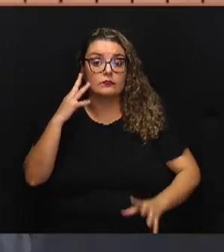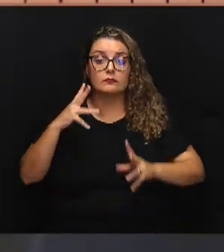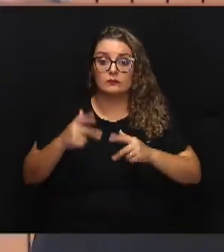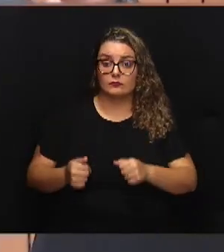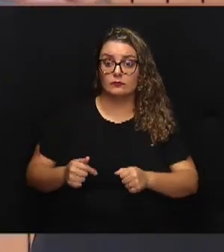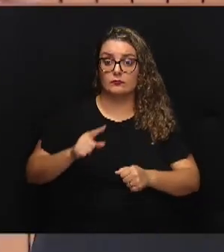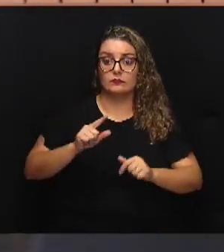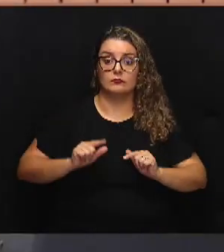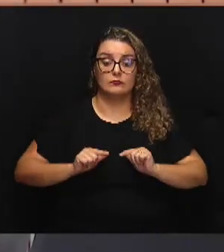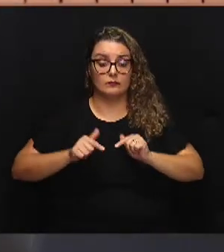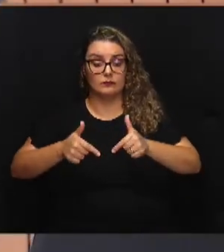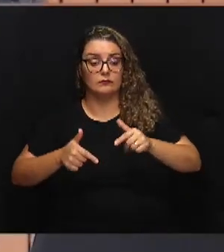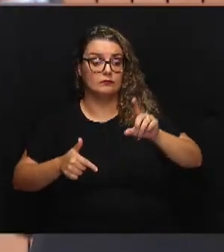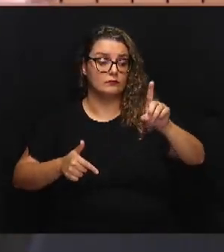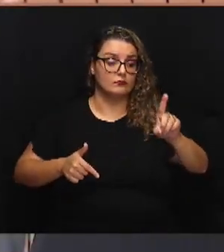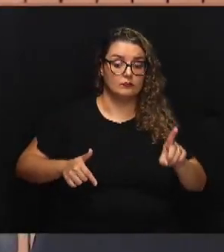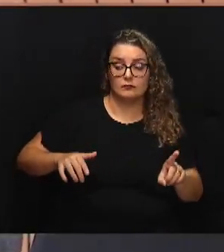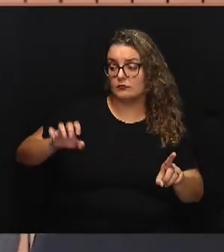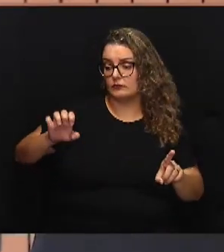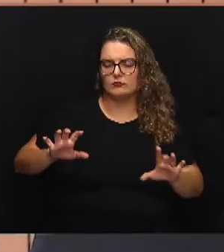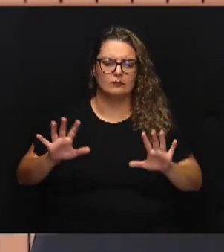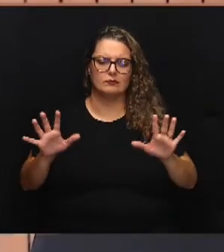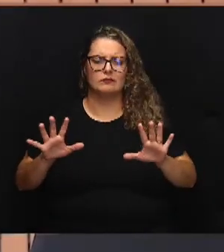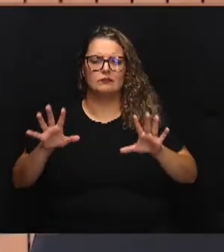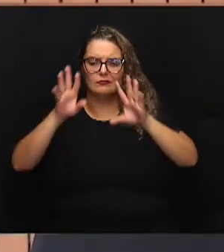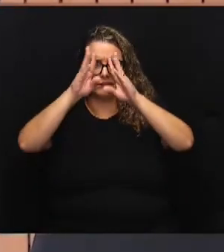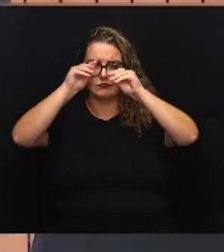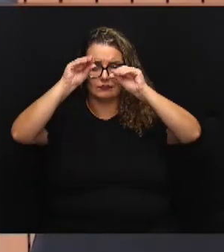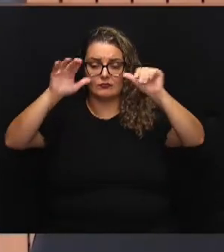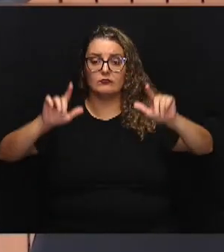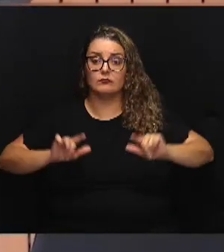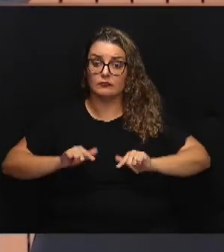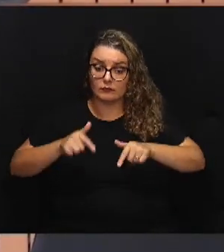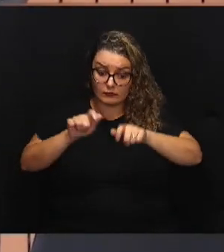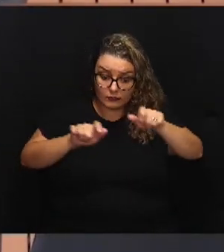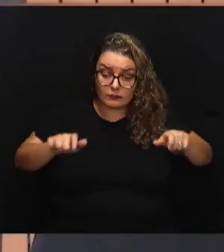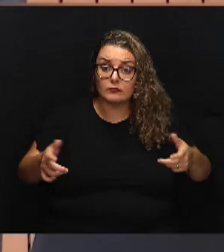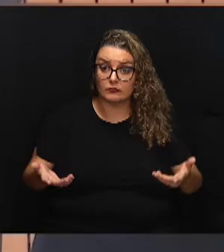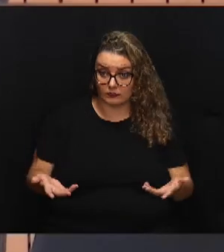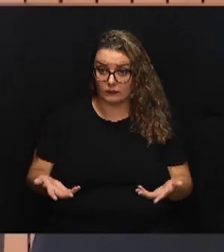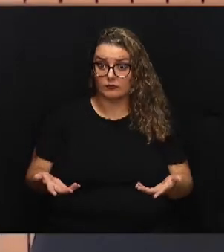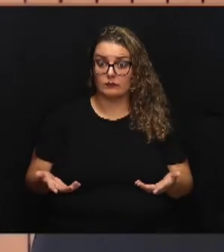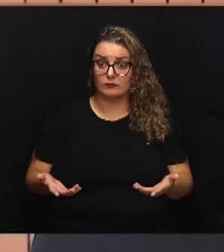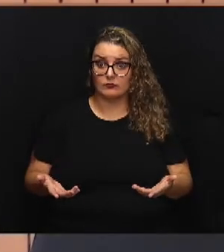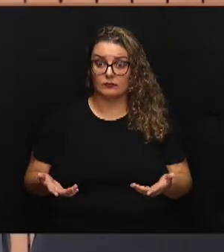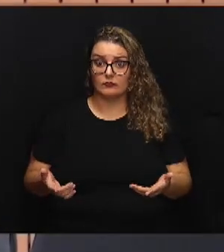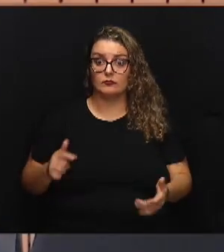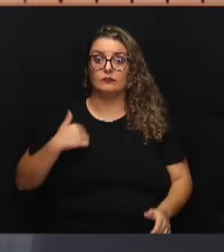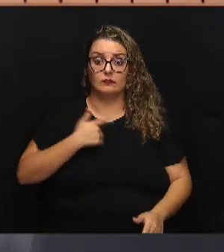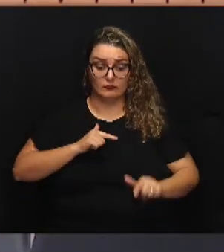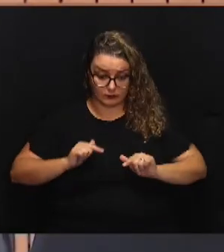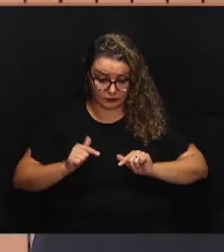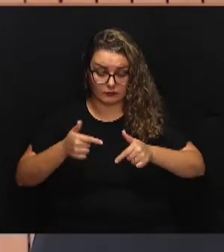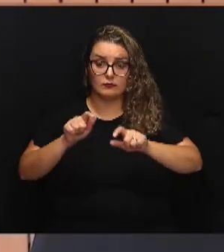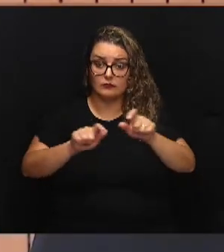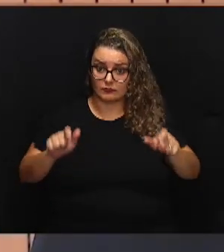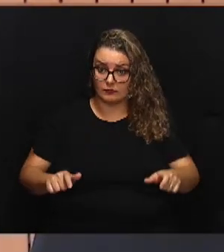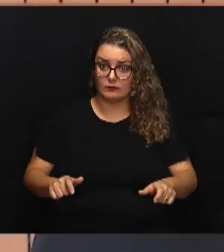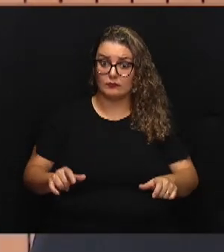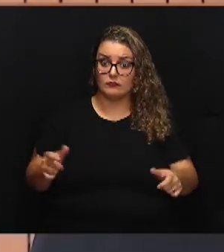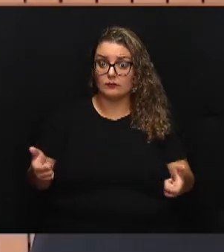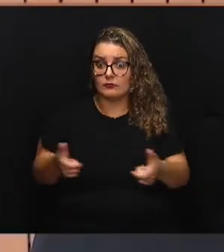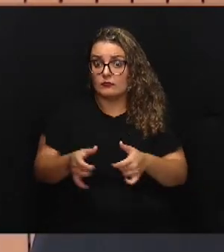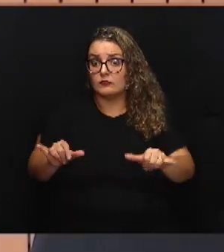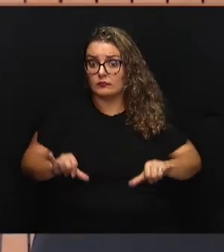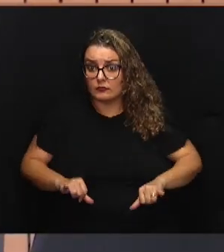pela direita, pela esquerda, tudo isso é abstração da nossa cabeça, a gente está na luta pelas pessoas. E a gente está na luta para que as pessoas tenham menos